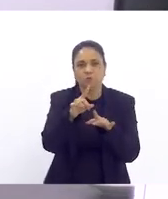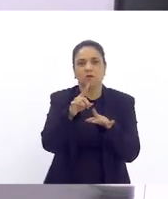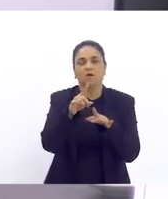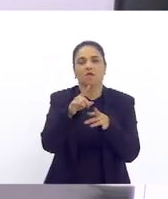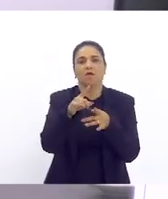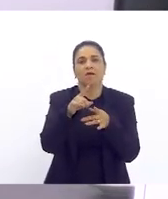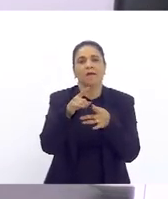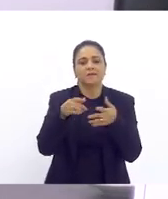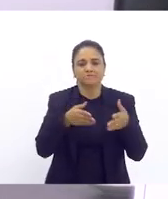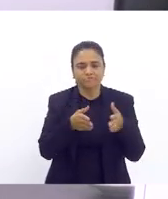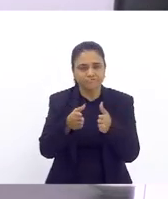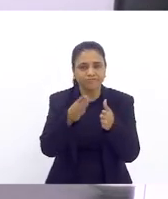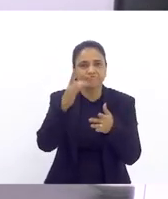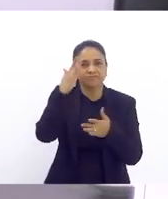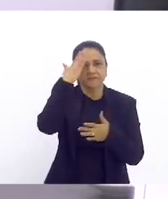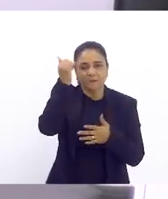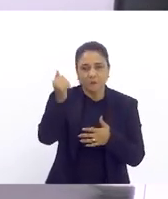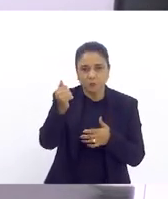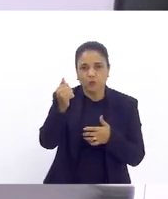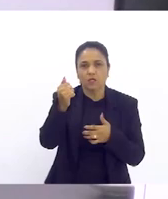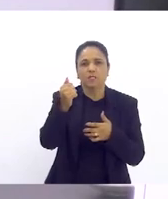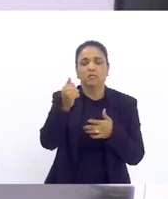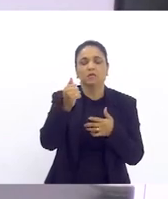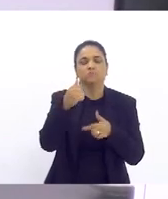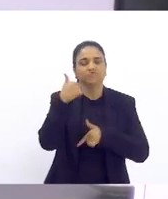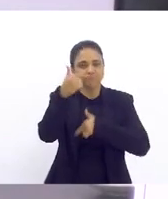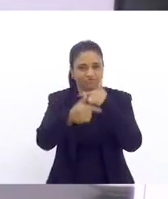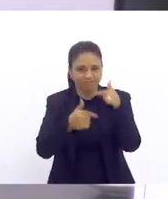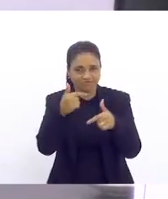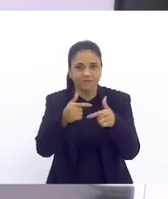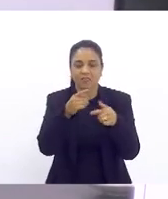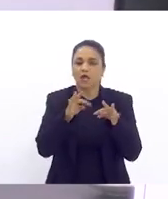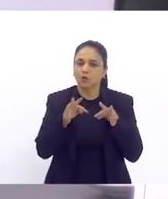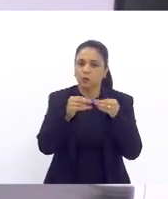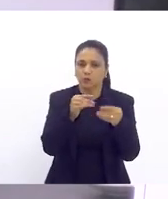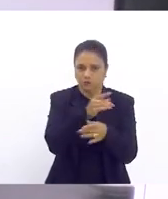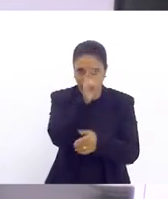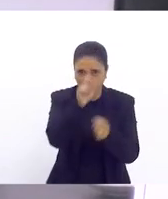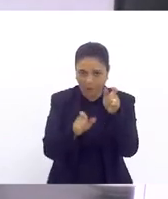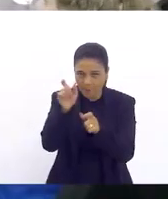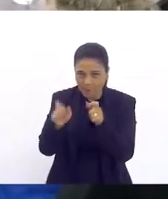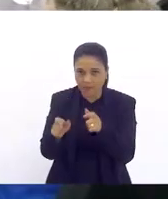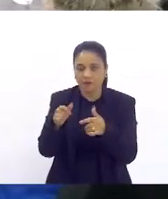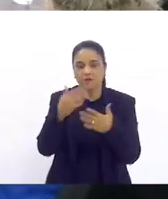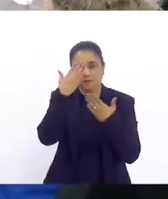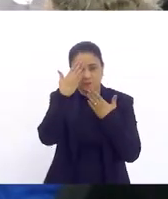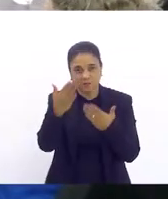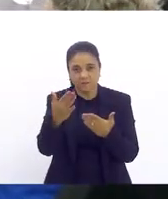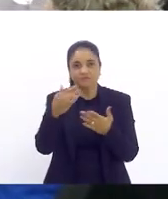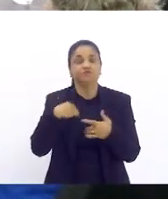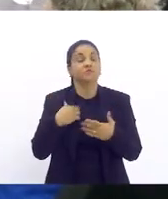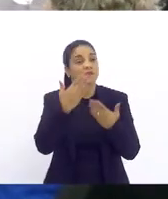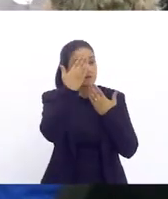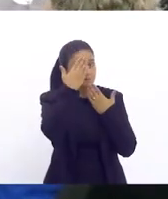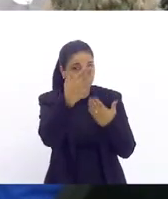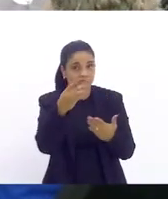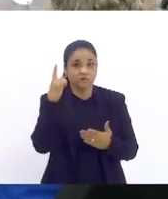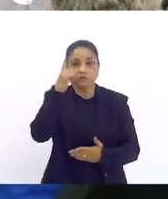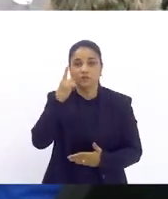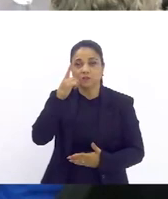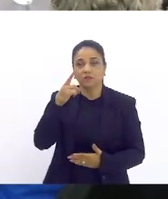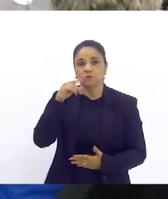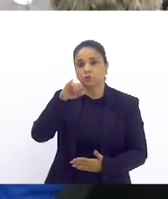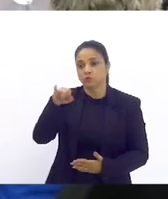com temperança sobretudo a todas as vossa excelência Obrigado agradecendo a deputado Jorge Felipe